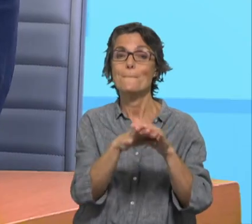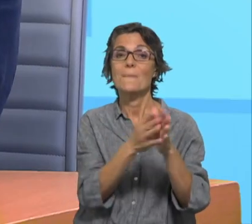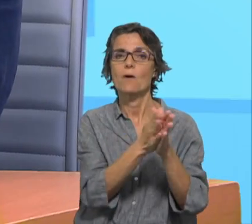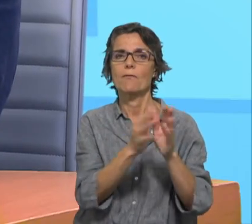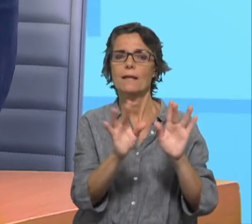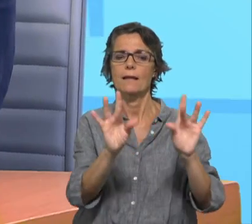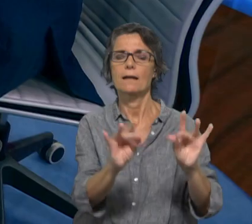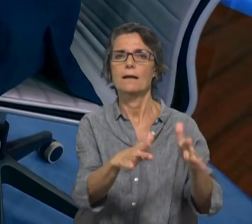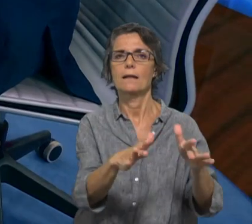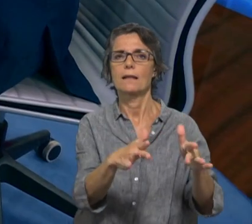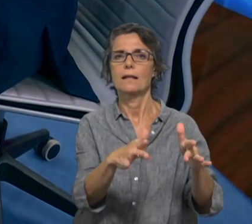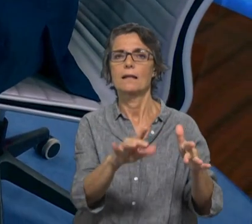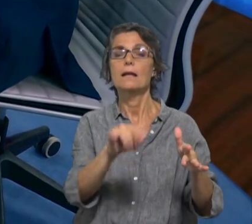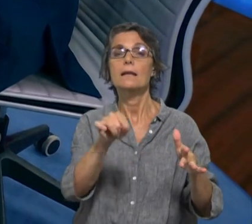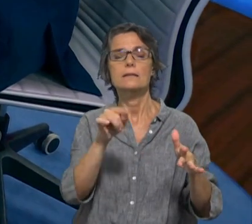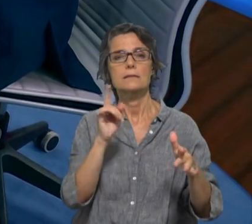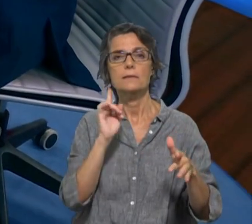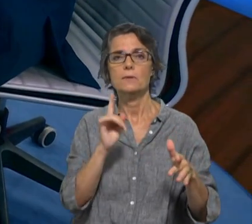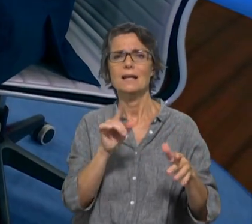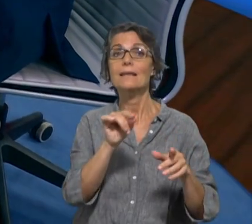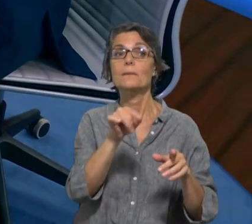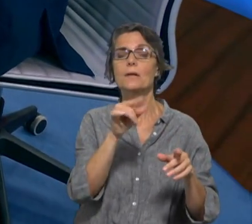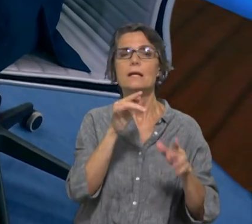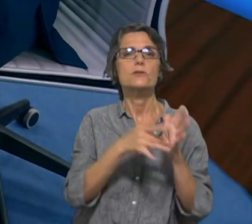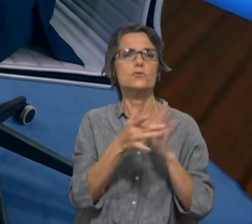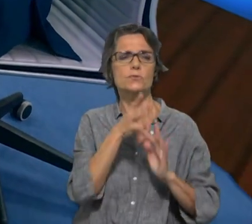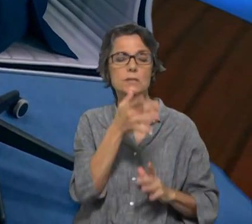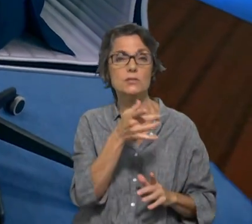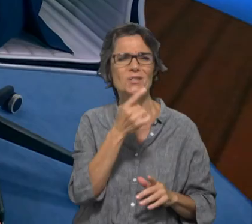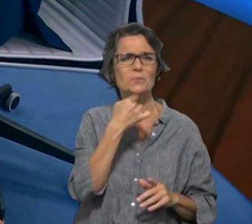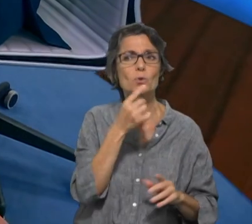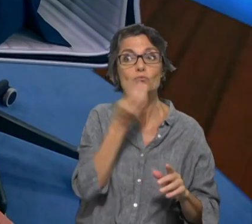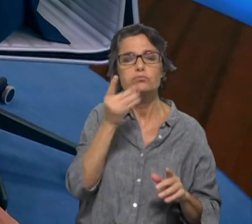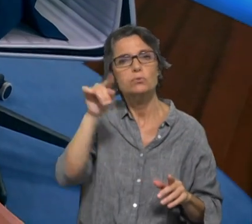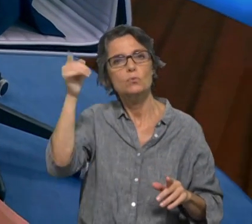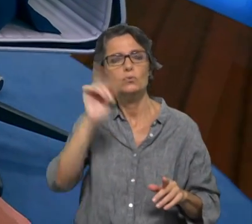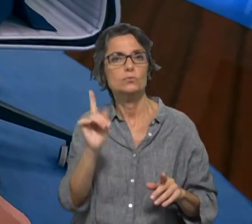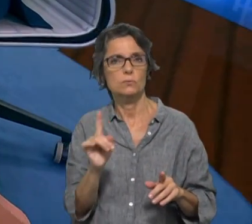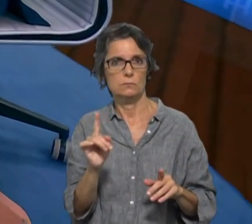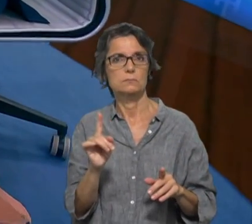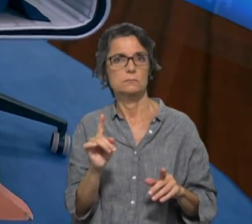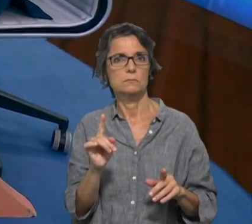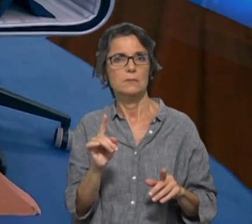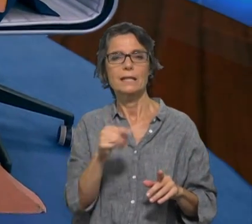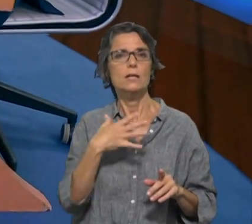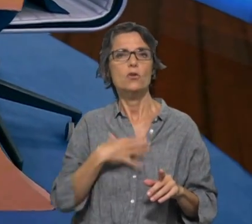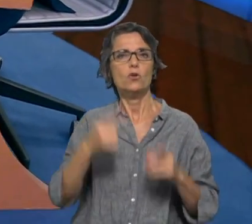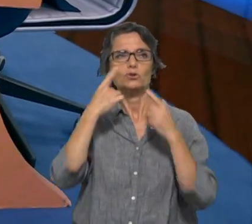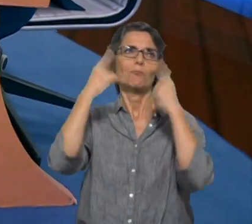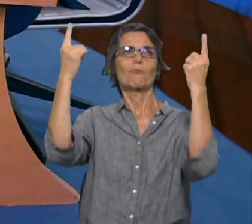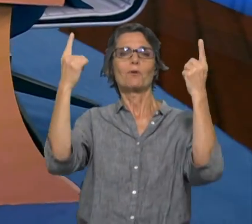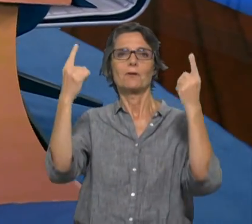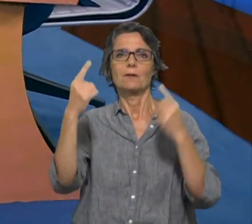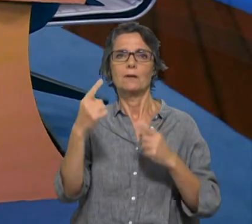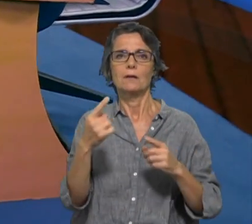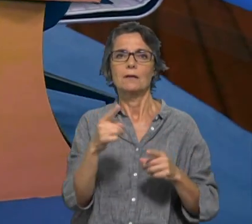Jesus retirar à parte. Não gosta do espetáculo, a discrição com que se encontra com aquela pessoa, porque é preciso